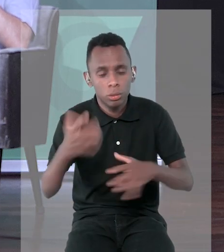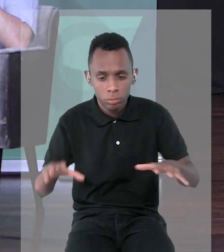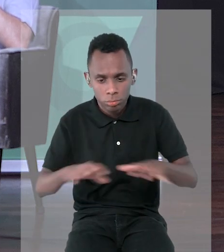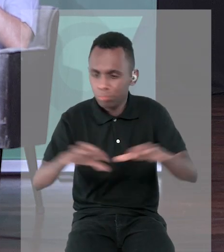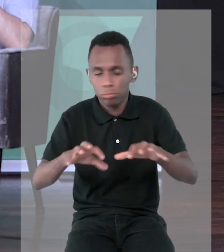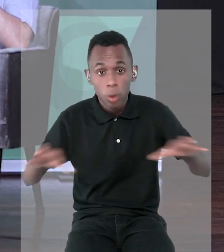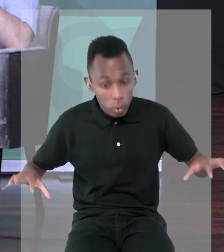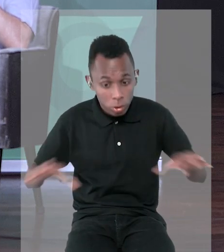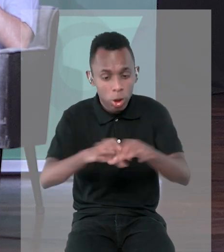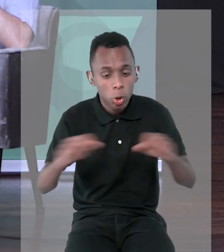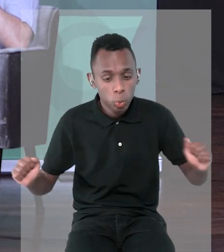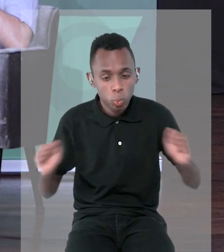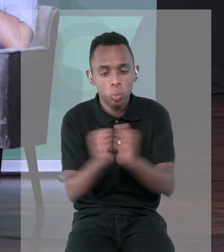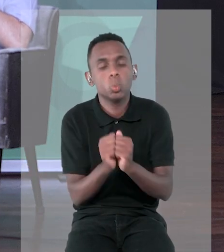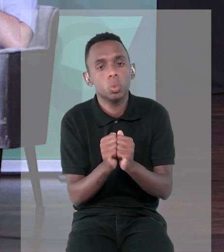despolarizar a ecologia.